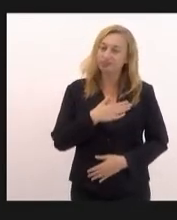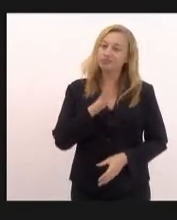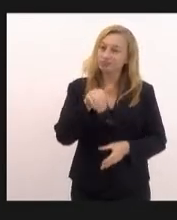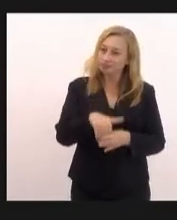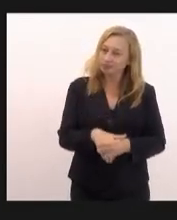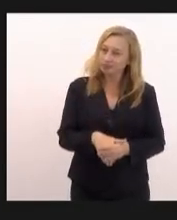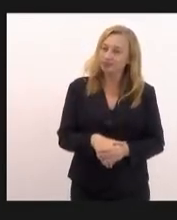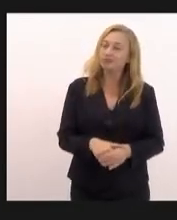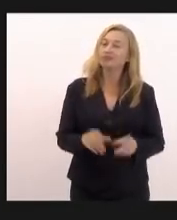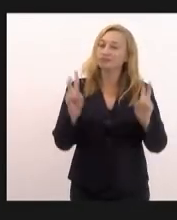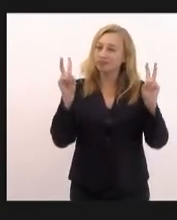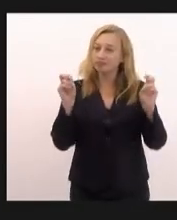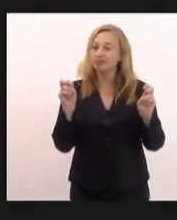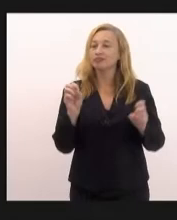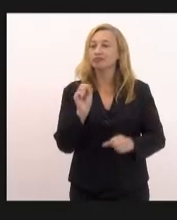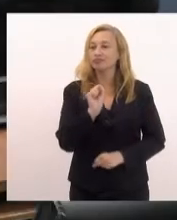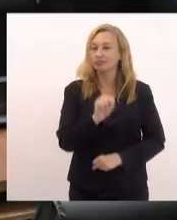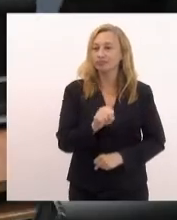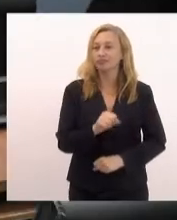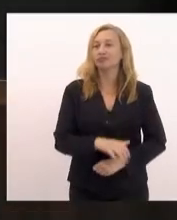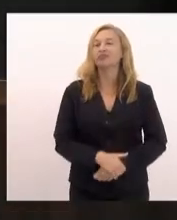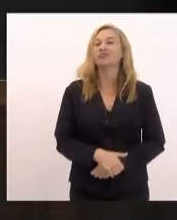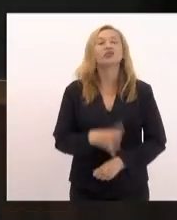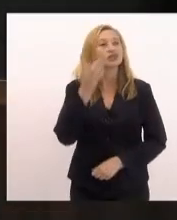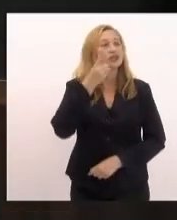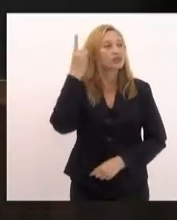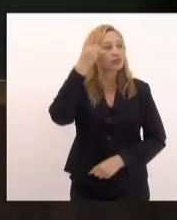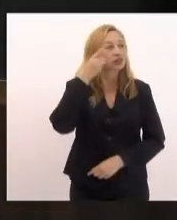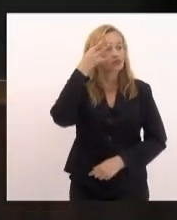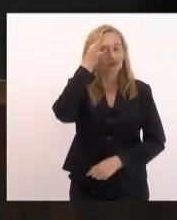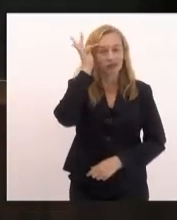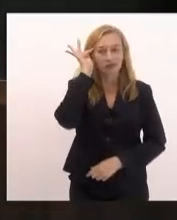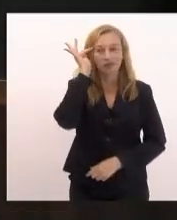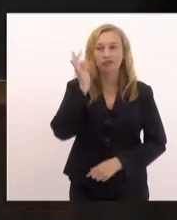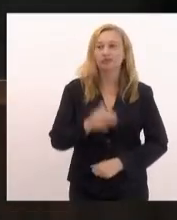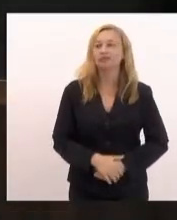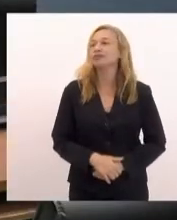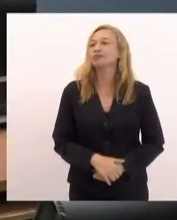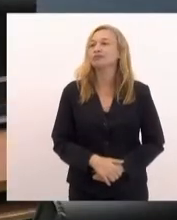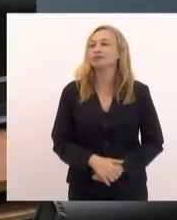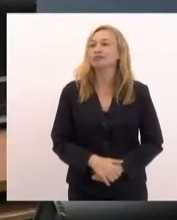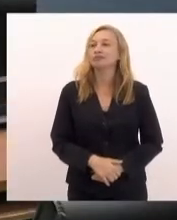nesta matéria favorável. Deputado Flávio Serafini.